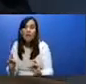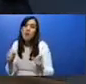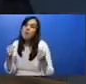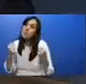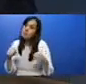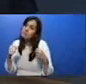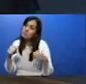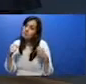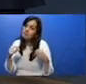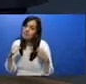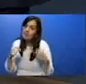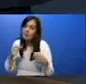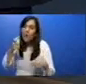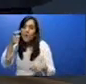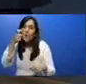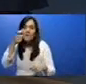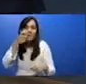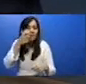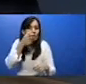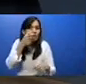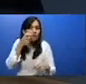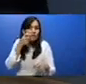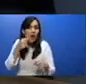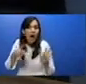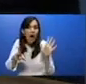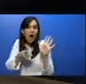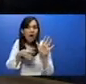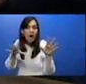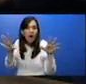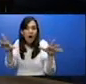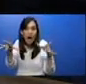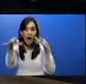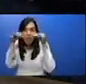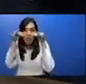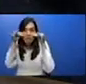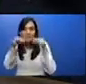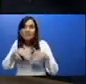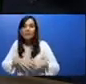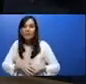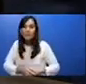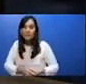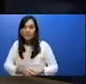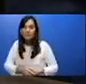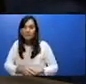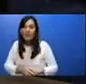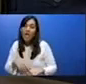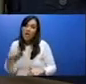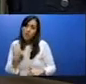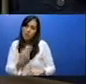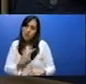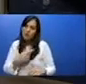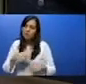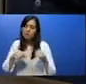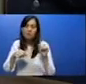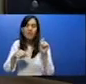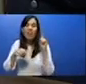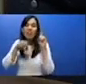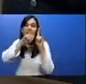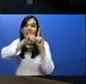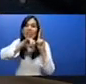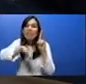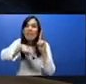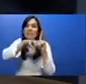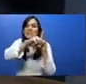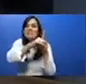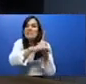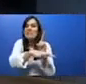nós precisamos observar com atenção. Tá? E nós vamos fazer a descrição deste quadro.